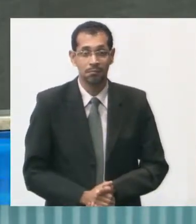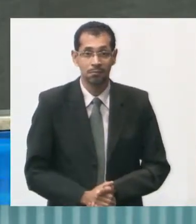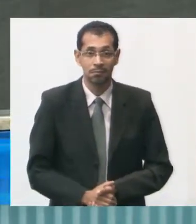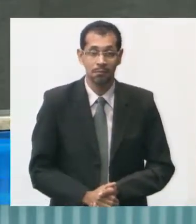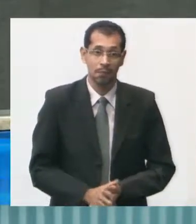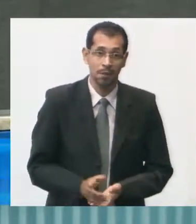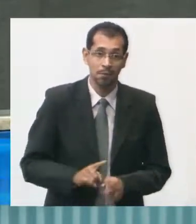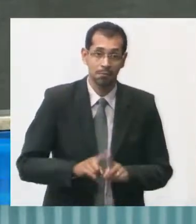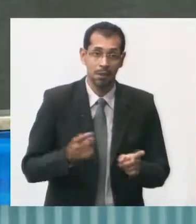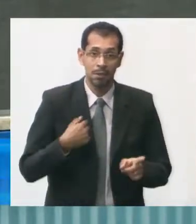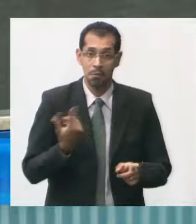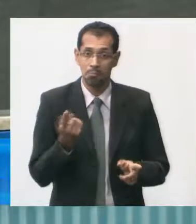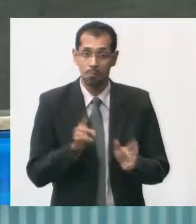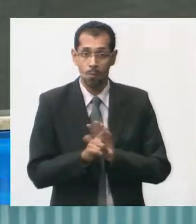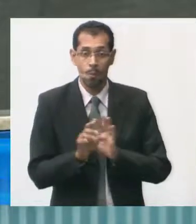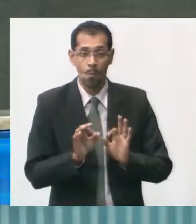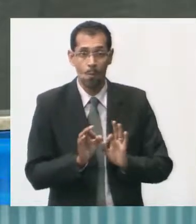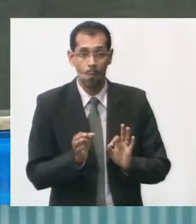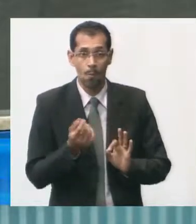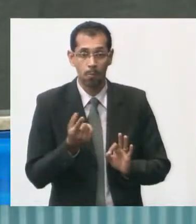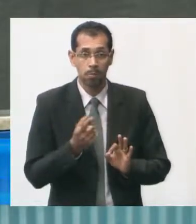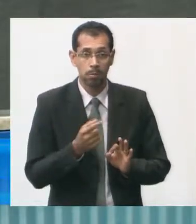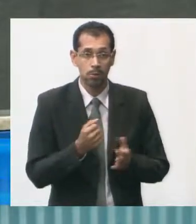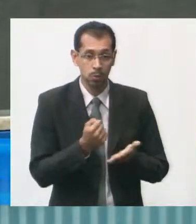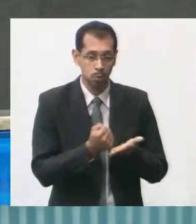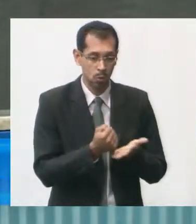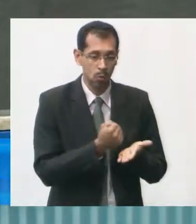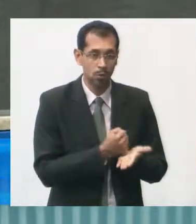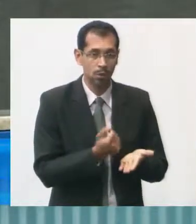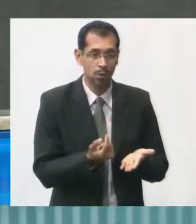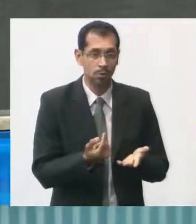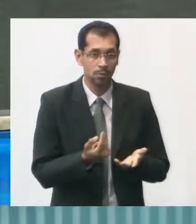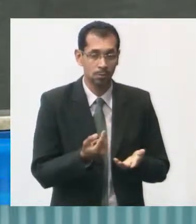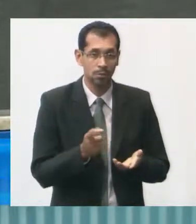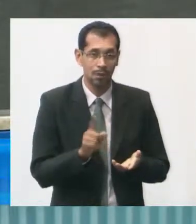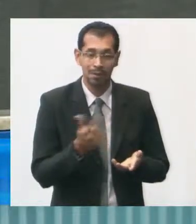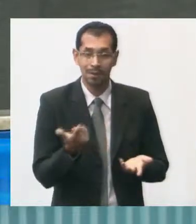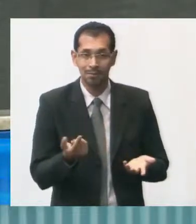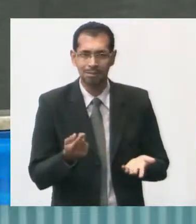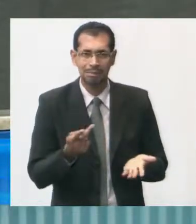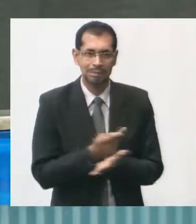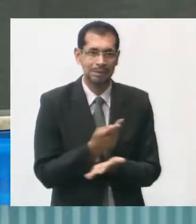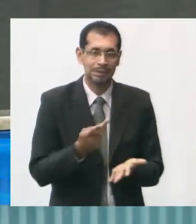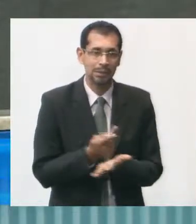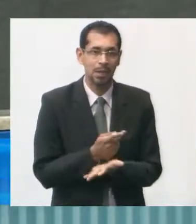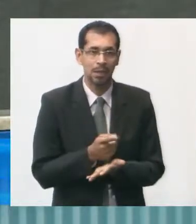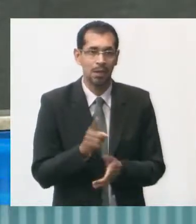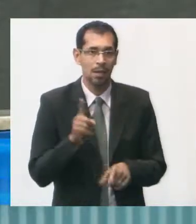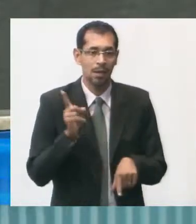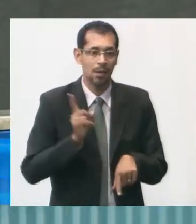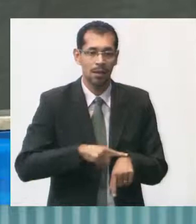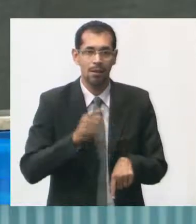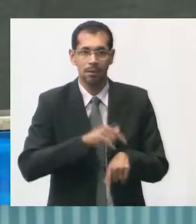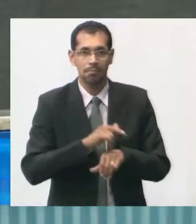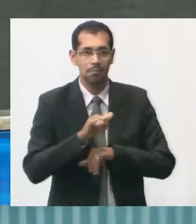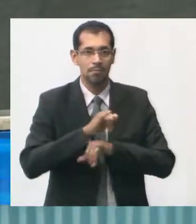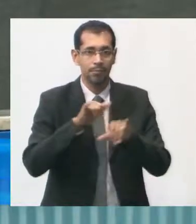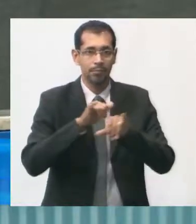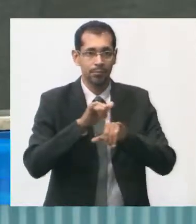contrato, foi um erro de publicação e questão da... O contrato, ele está...